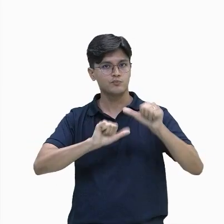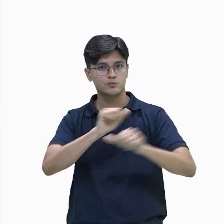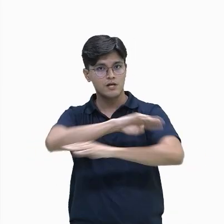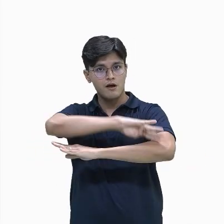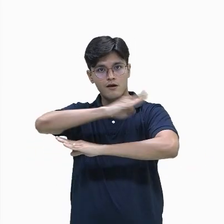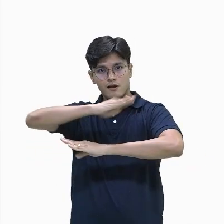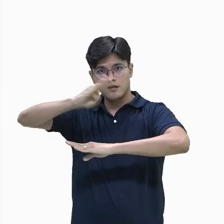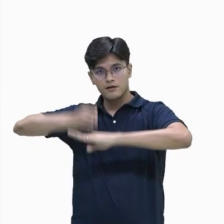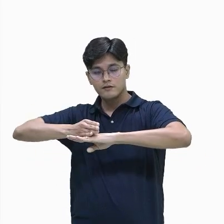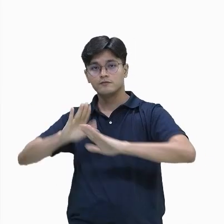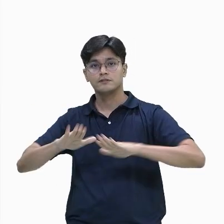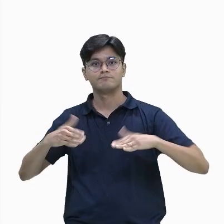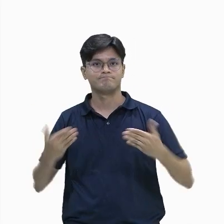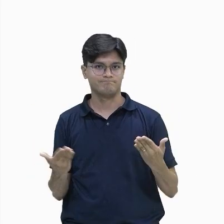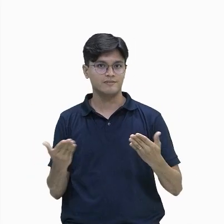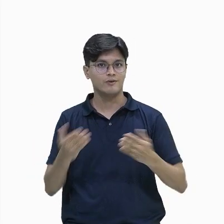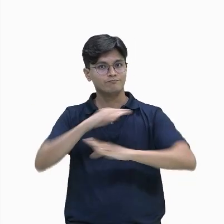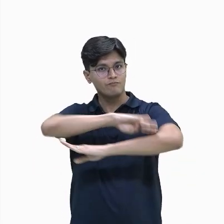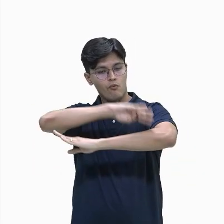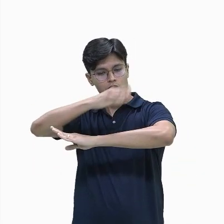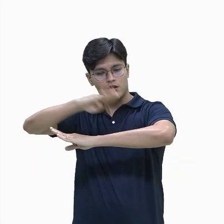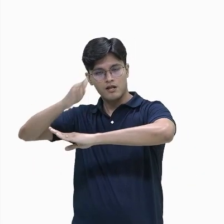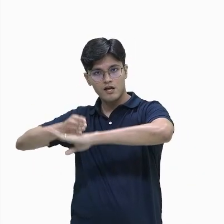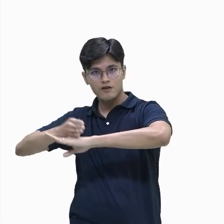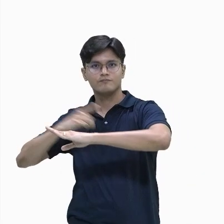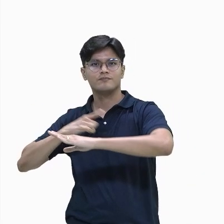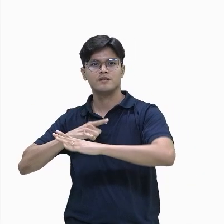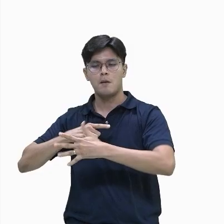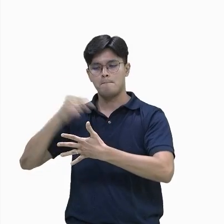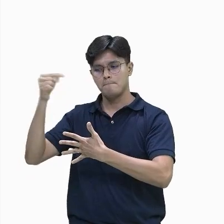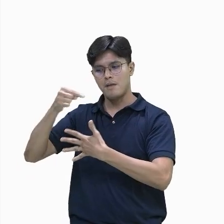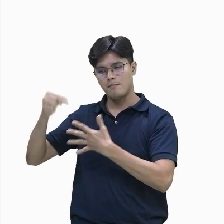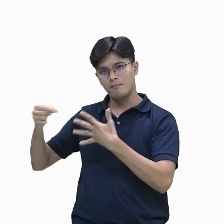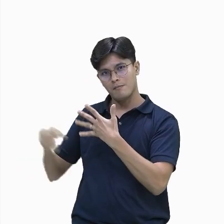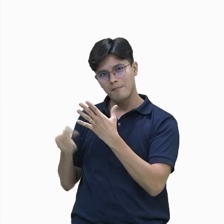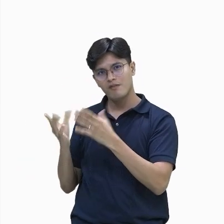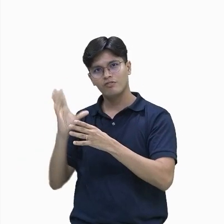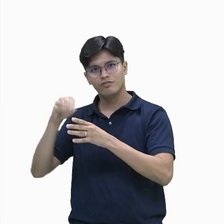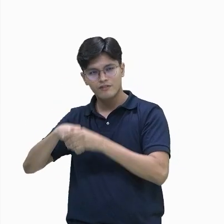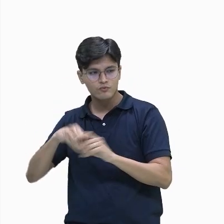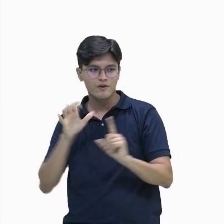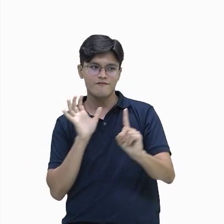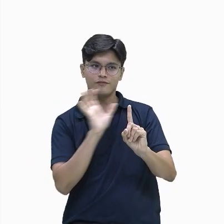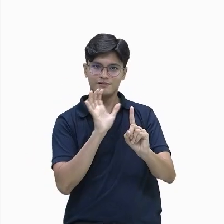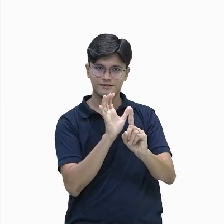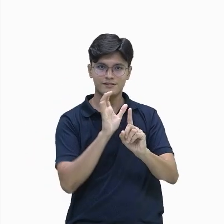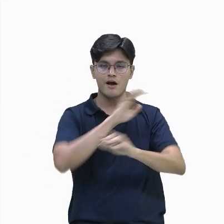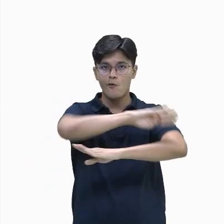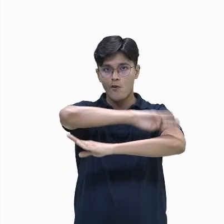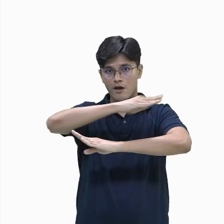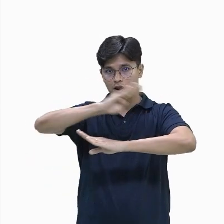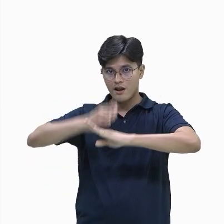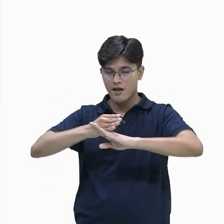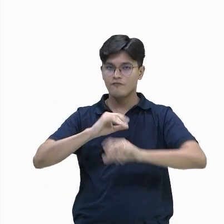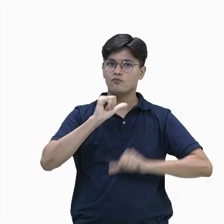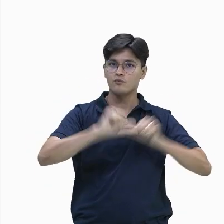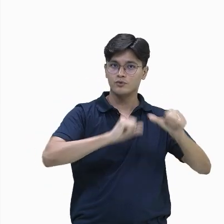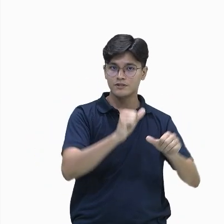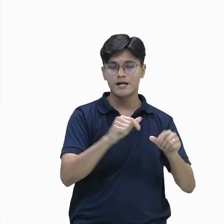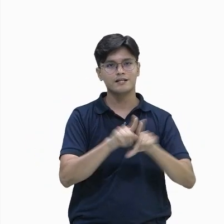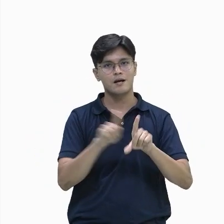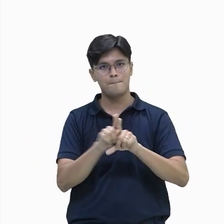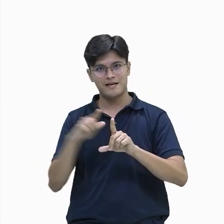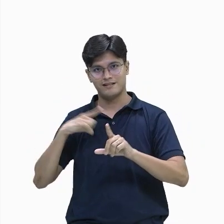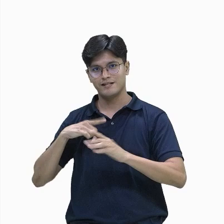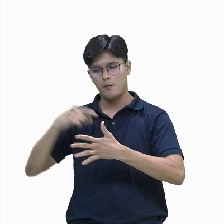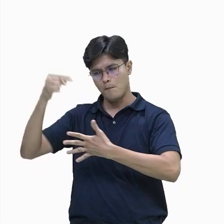vai, né, ter essa combinação com esses agentes internos, mas também teremos os agentes externos,